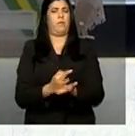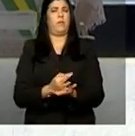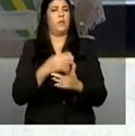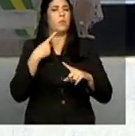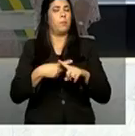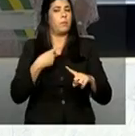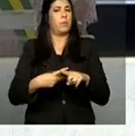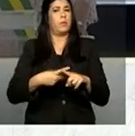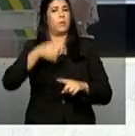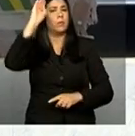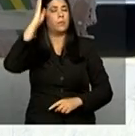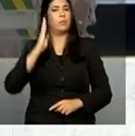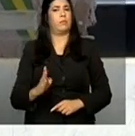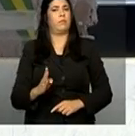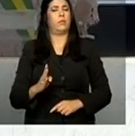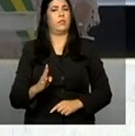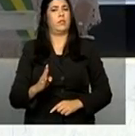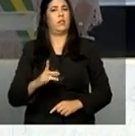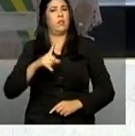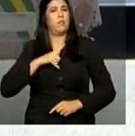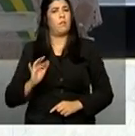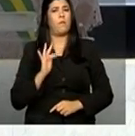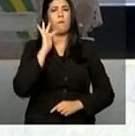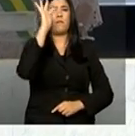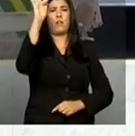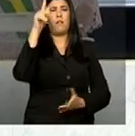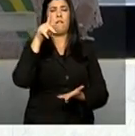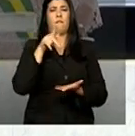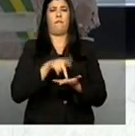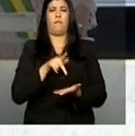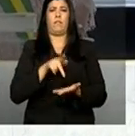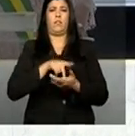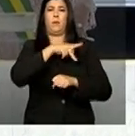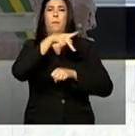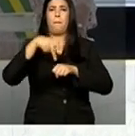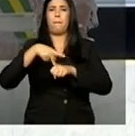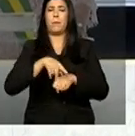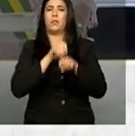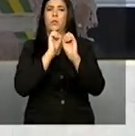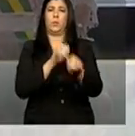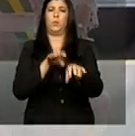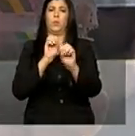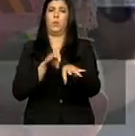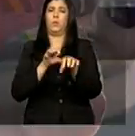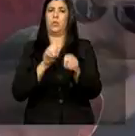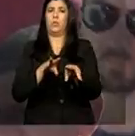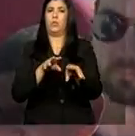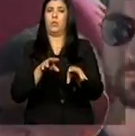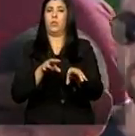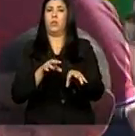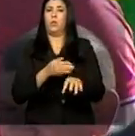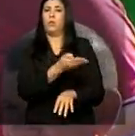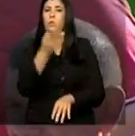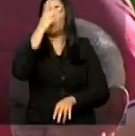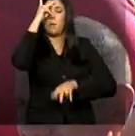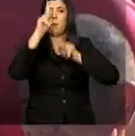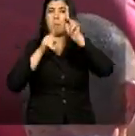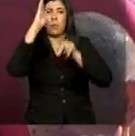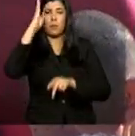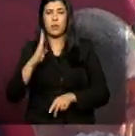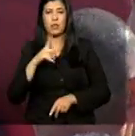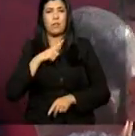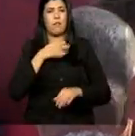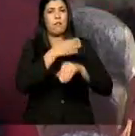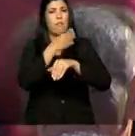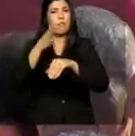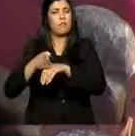o Brasil será a verdadeira pátria educadora e os brasileiros terão acesso à